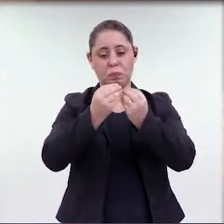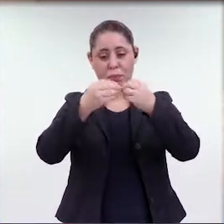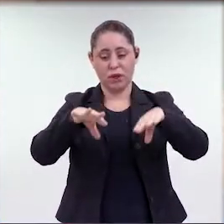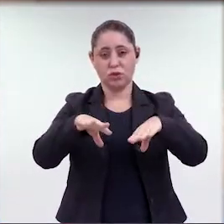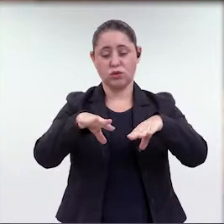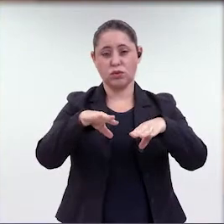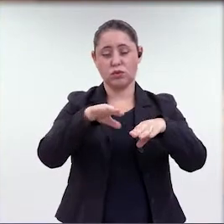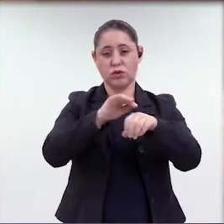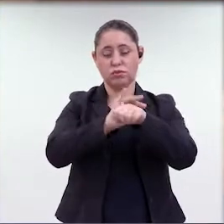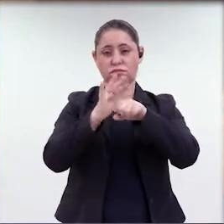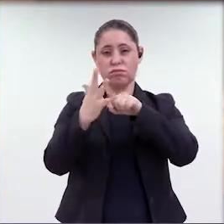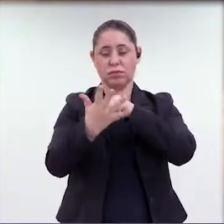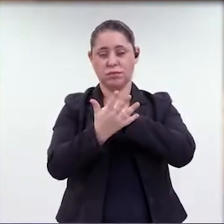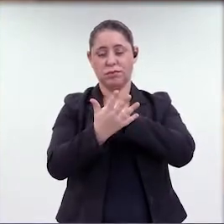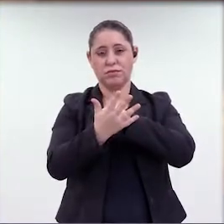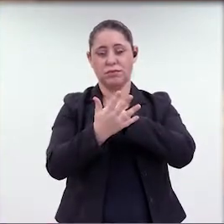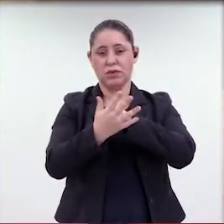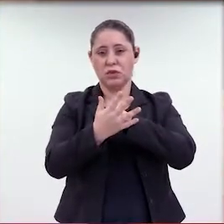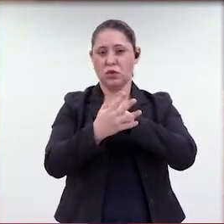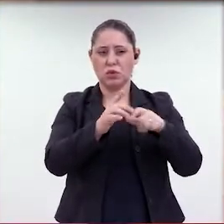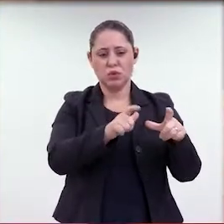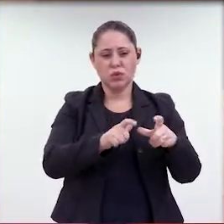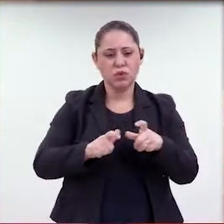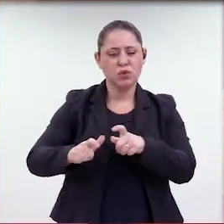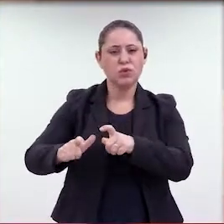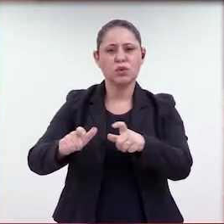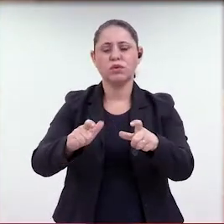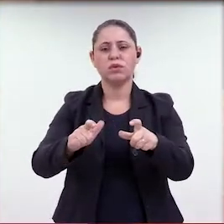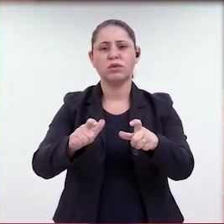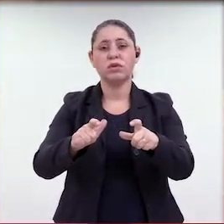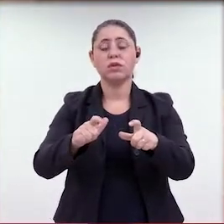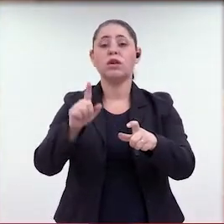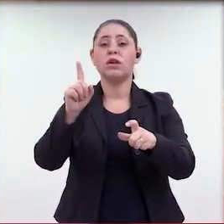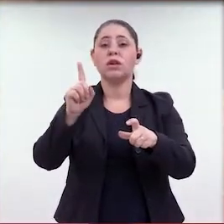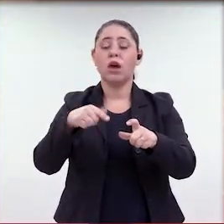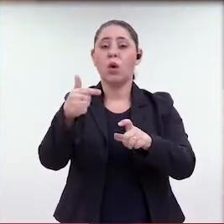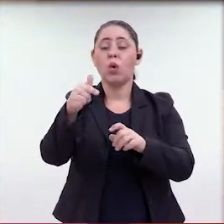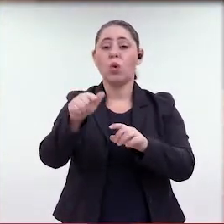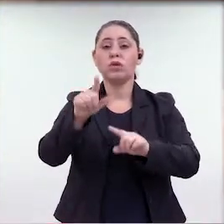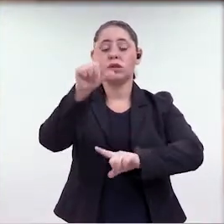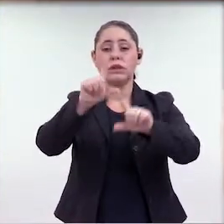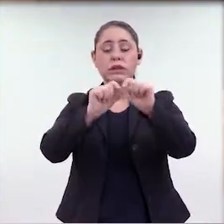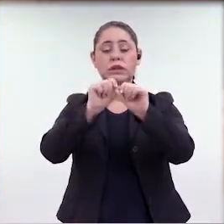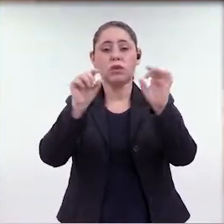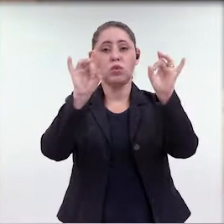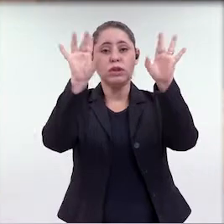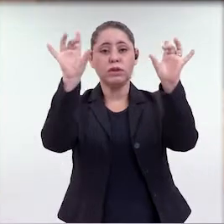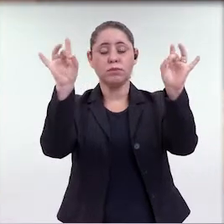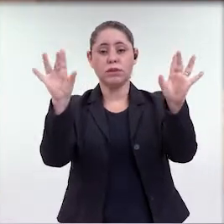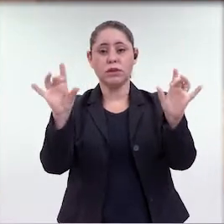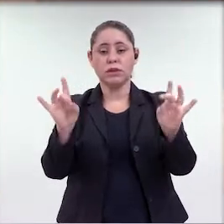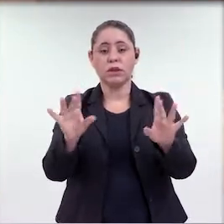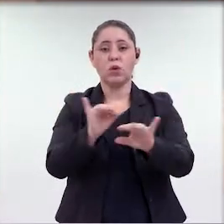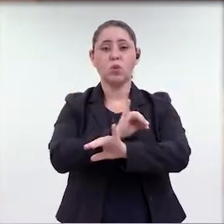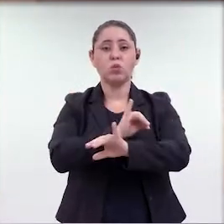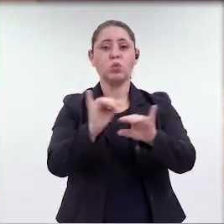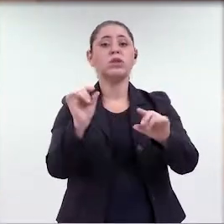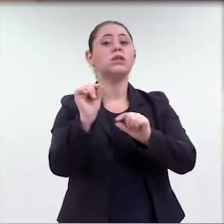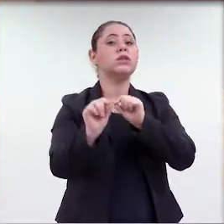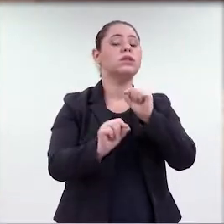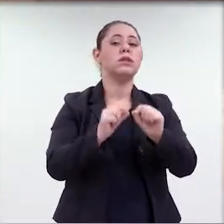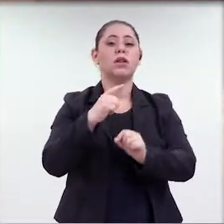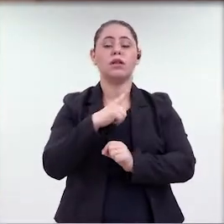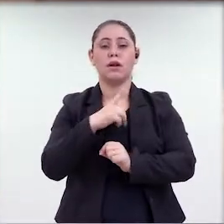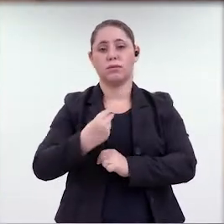os impactos da Covid-19 nos mais diversos segmentos e essa é mais uma edição especial do programa,